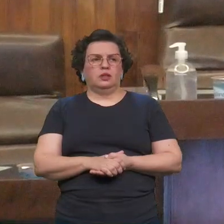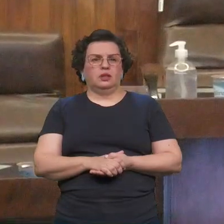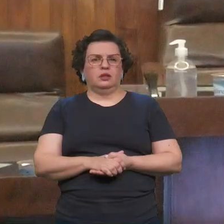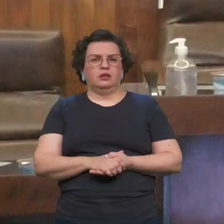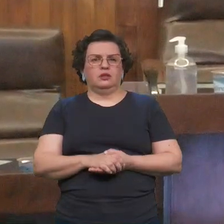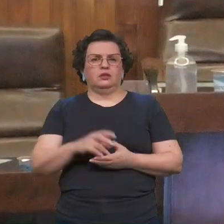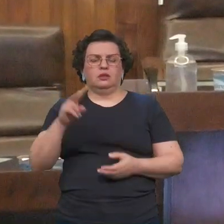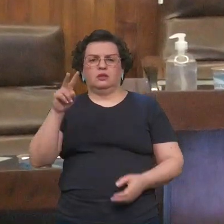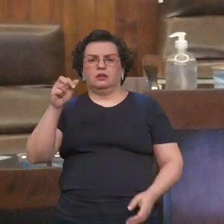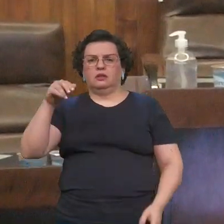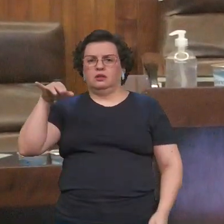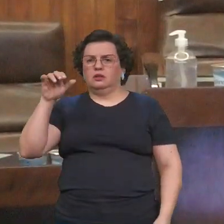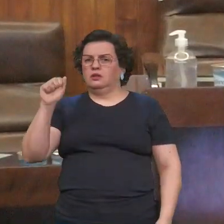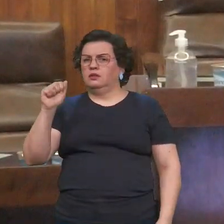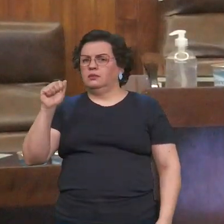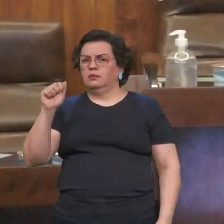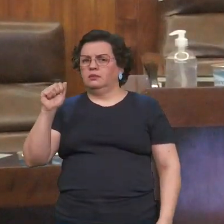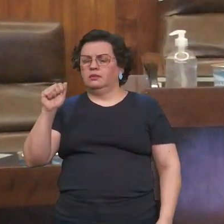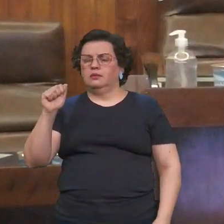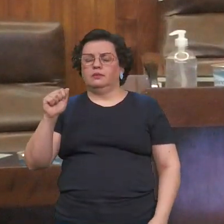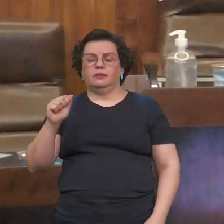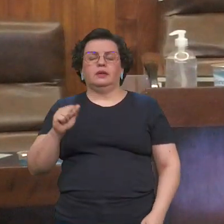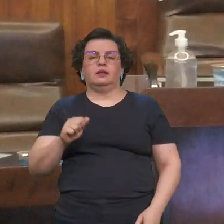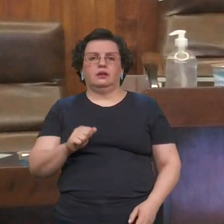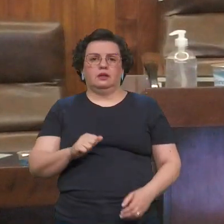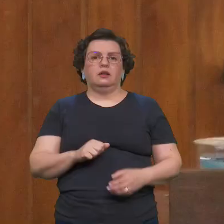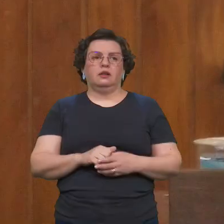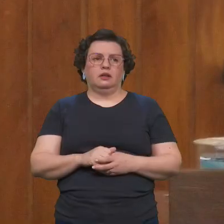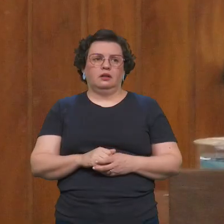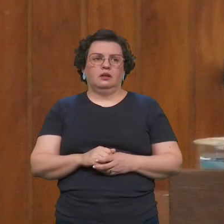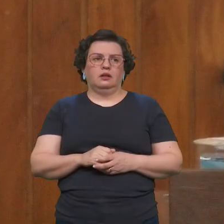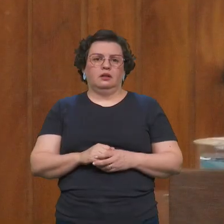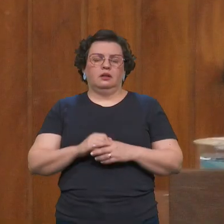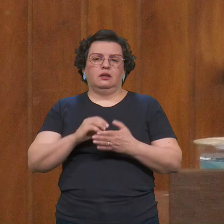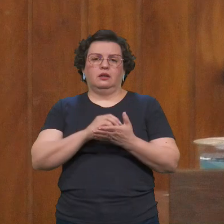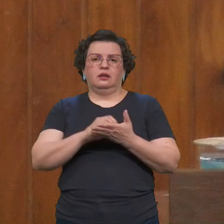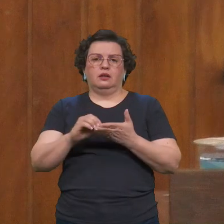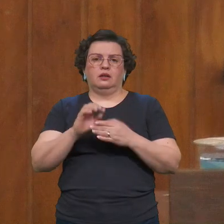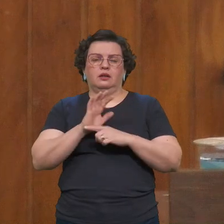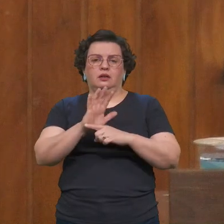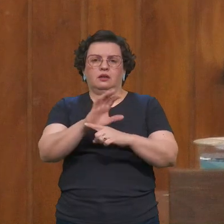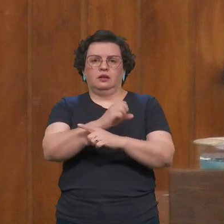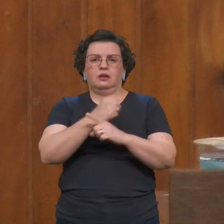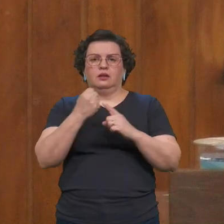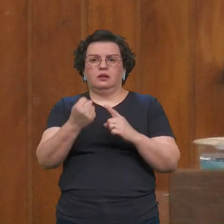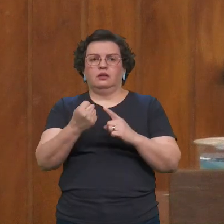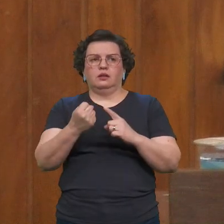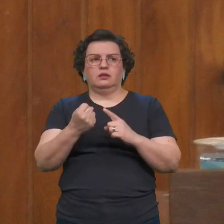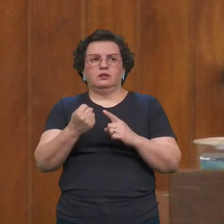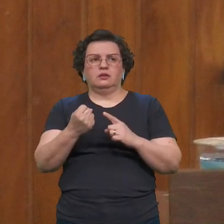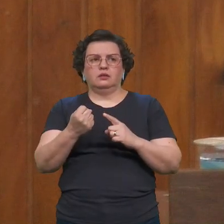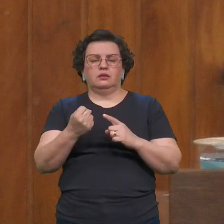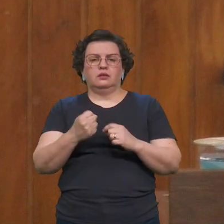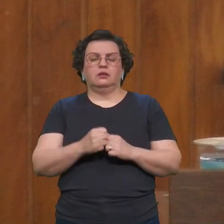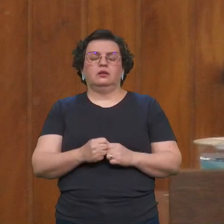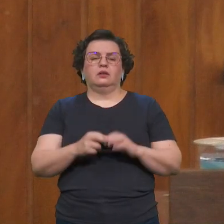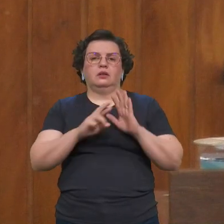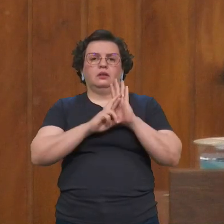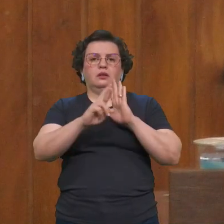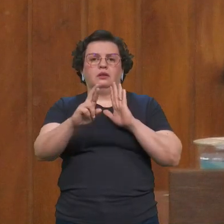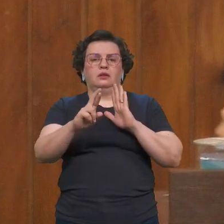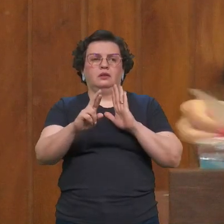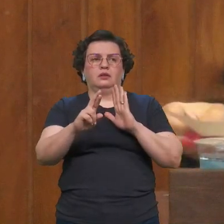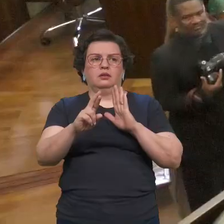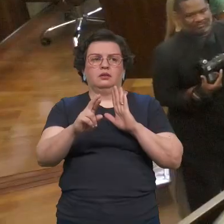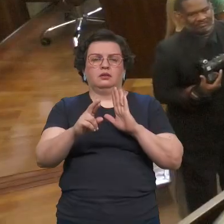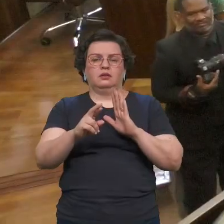Vânia Lombardi, secretária municipal de Assistência e Desenvolvimento Social, neste ato representando o Conselho Municipal dos